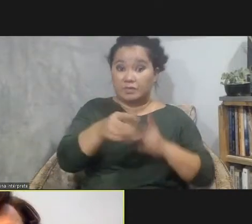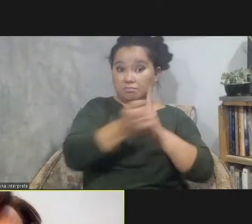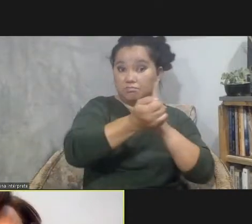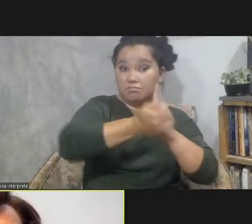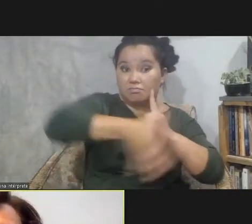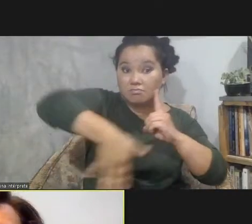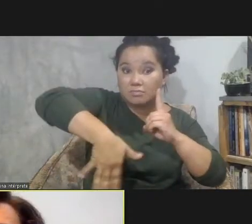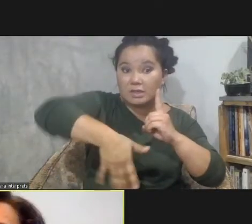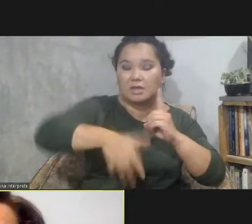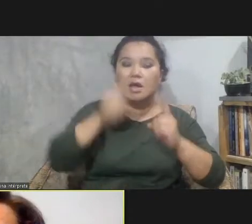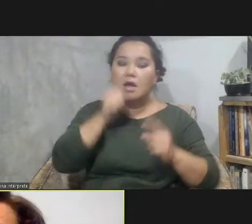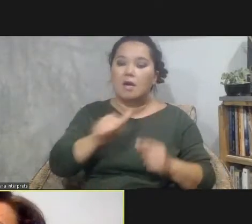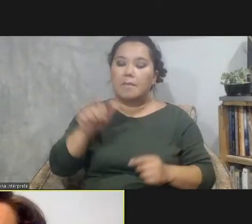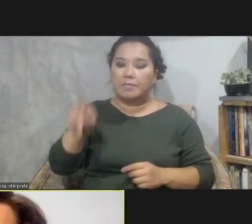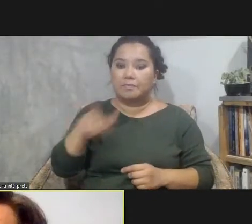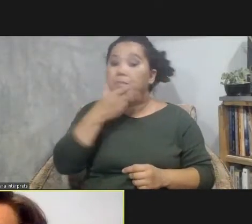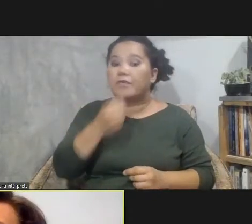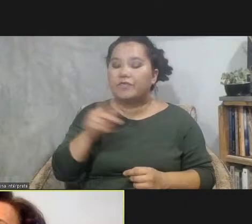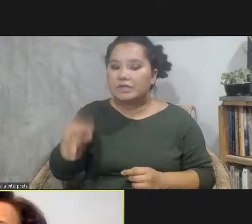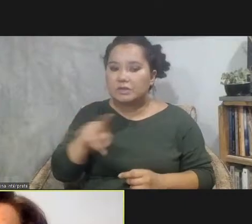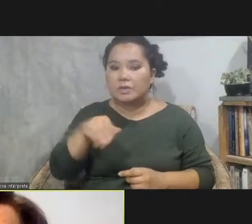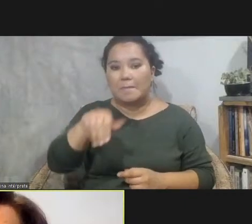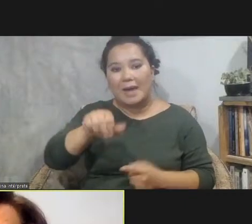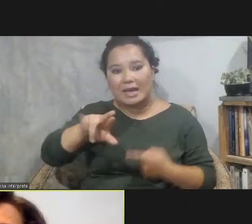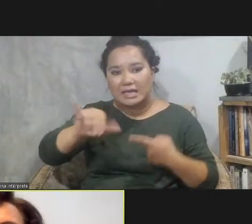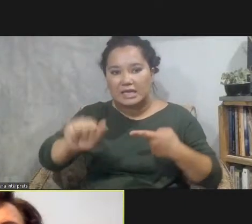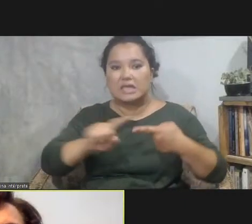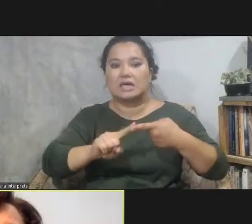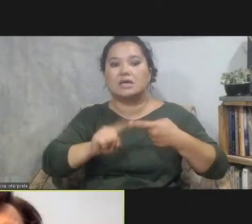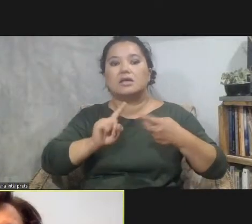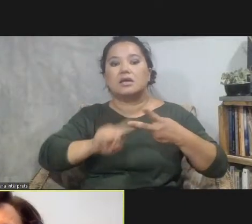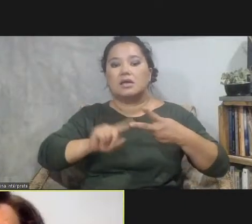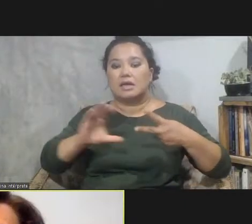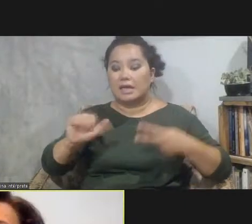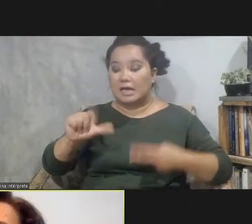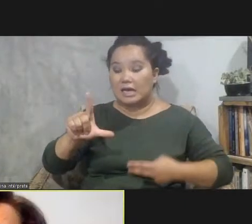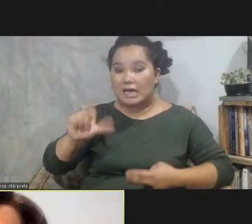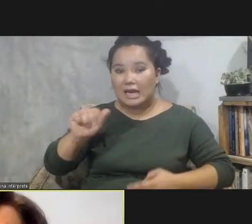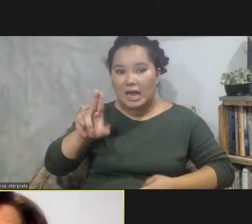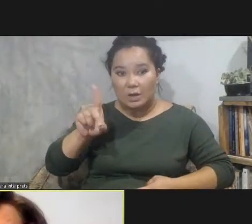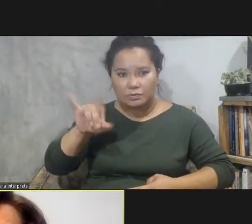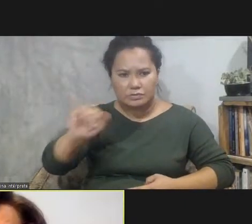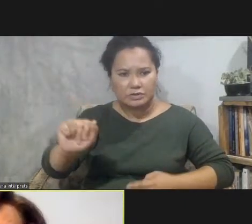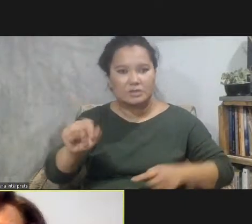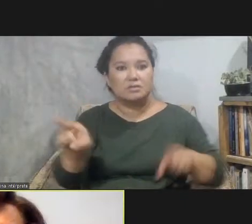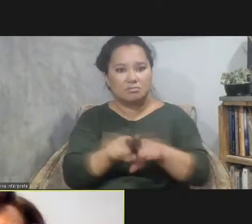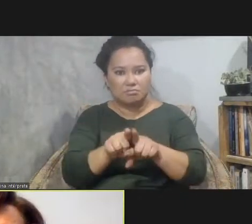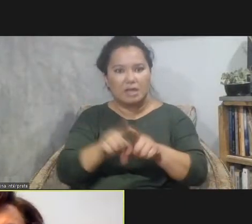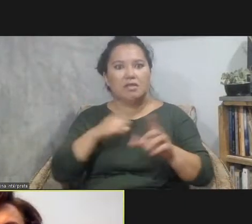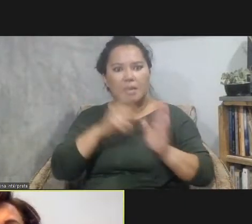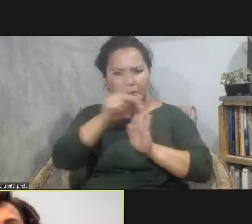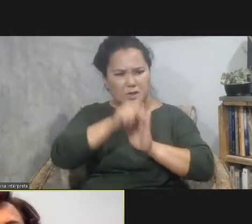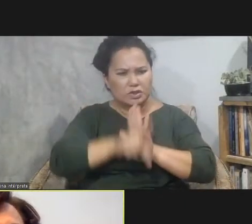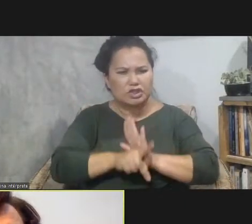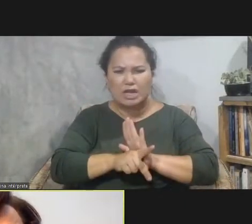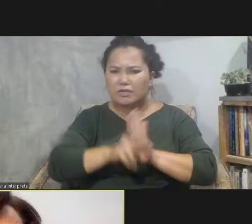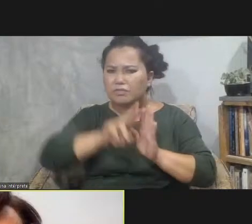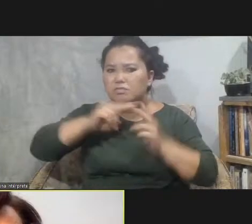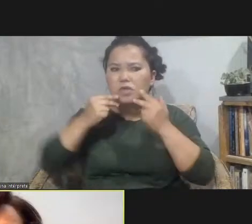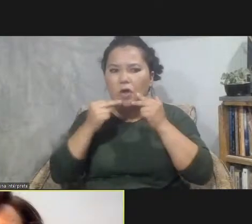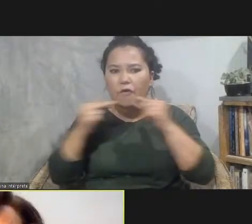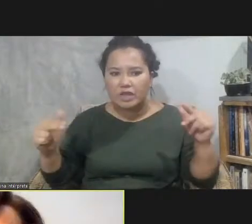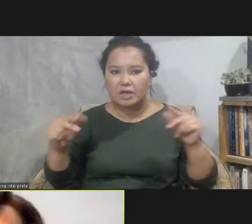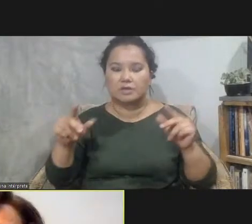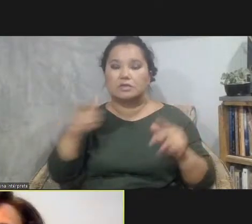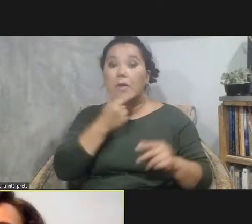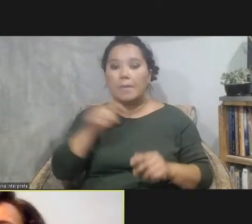professoras Maria Emília e Cláudia Amorim, do DPI, com os projetos de inovação que serão divulgados ao longo da semana. Ao professor